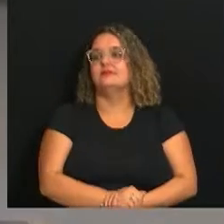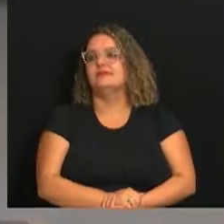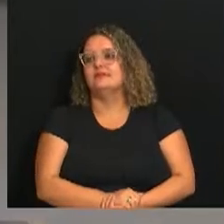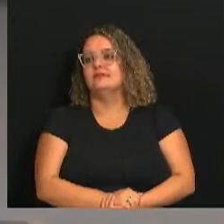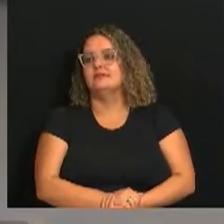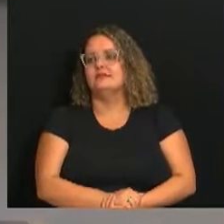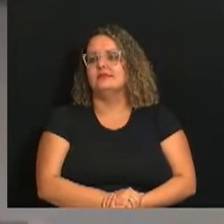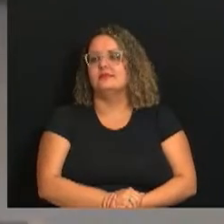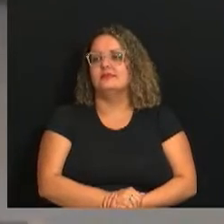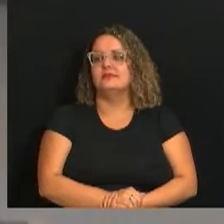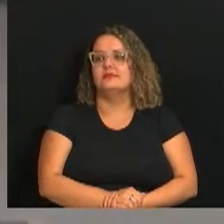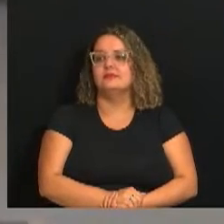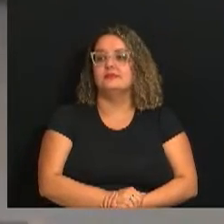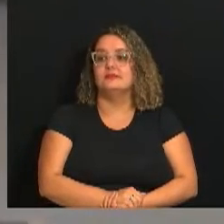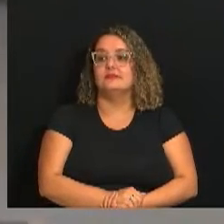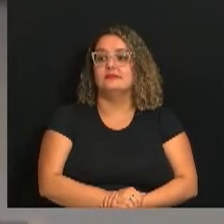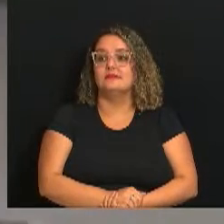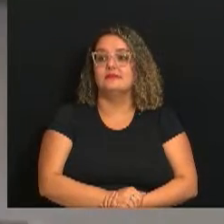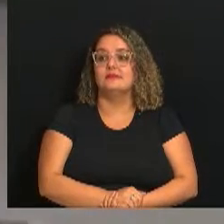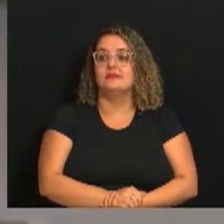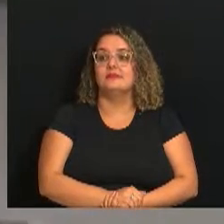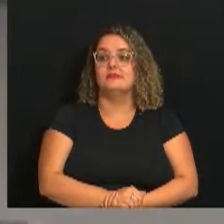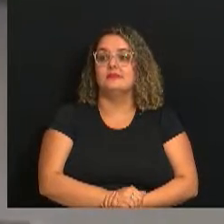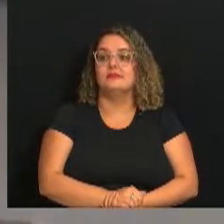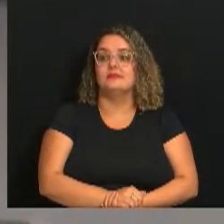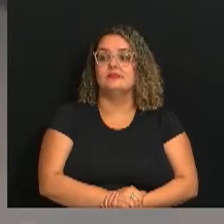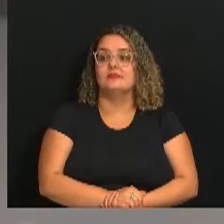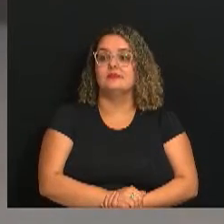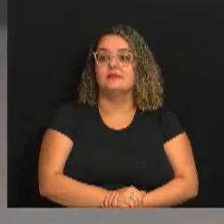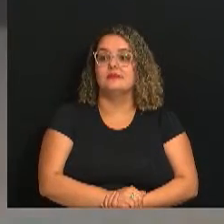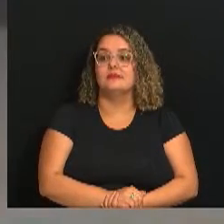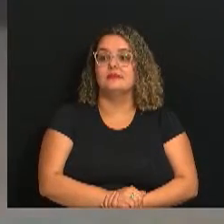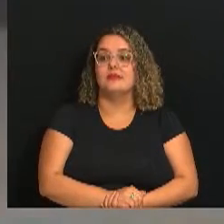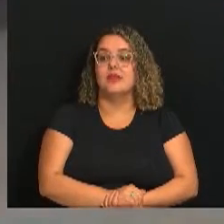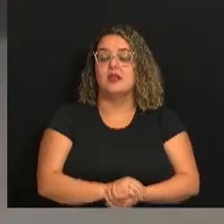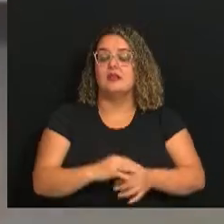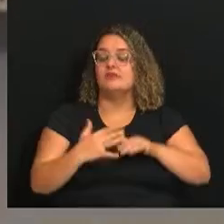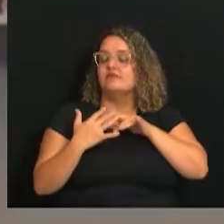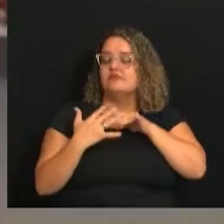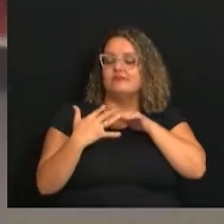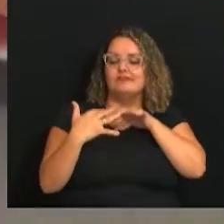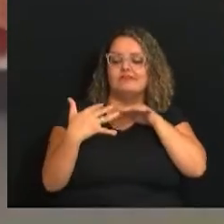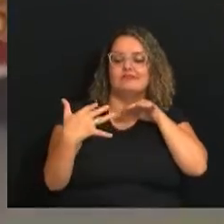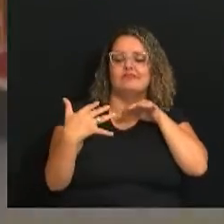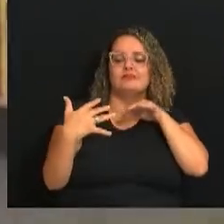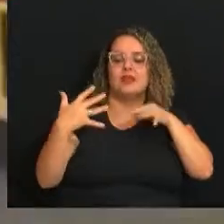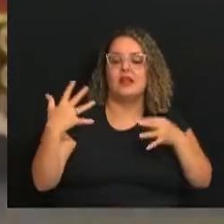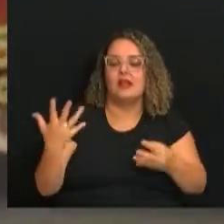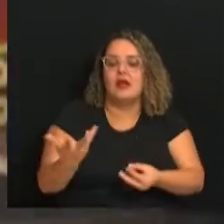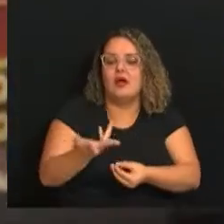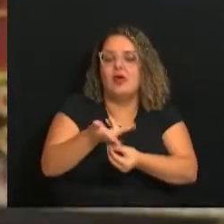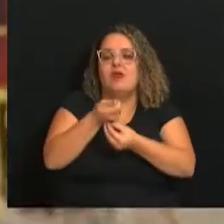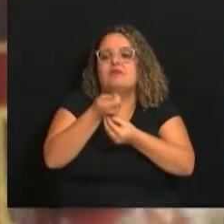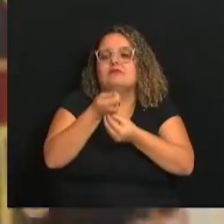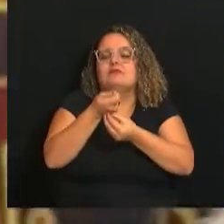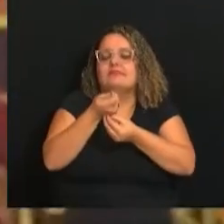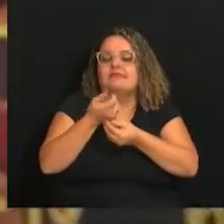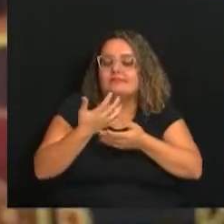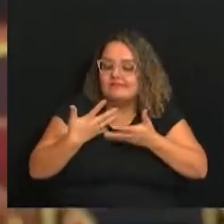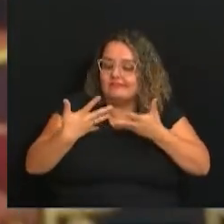Brigadão pela sua participação. Eu que agradeço. Axé. Valeu, TC, que é o presidente aqui da casa. Pode pegar, por favor, um microfone